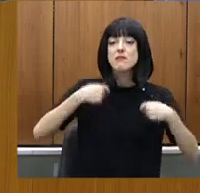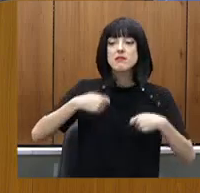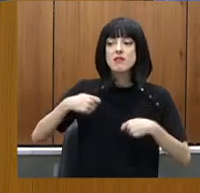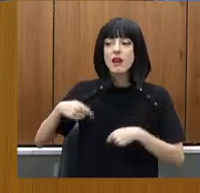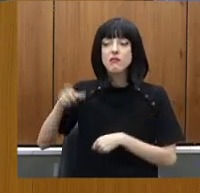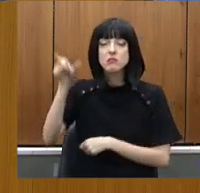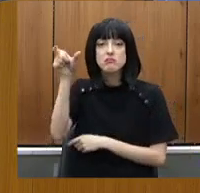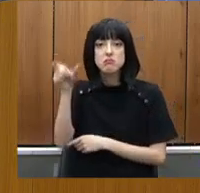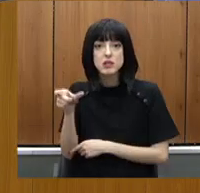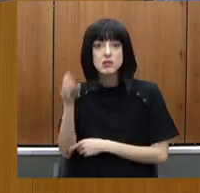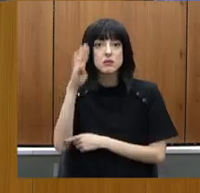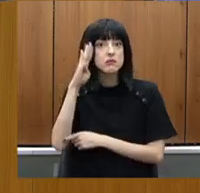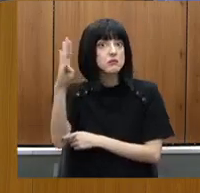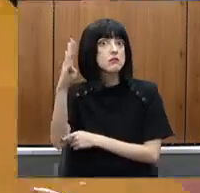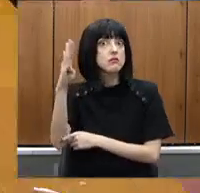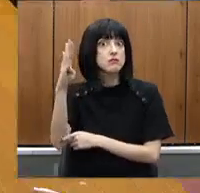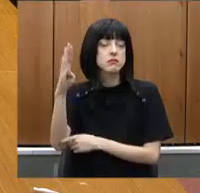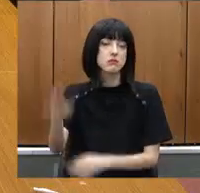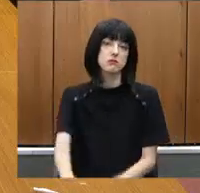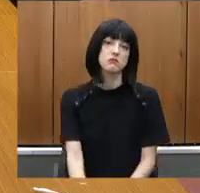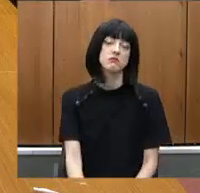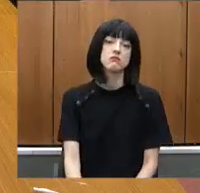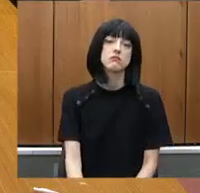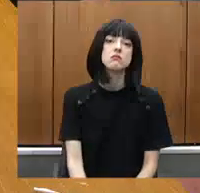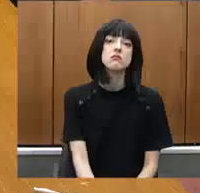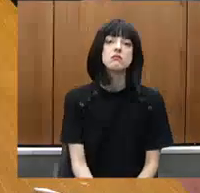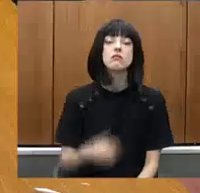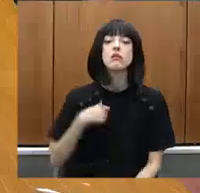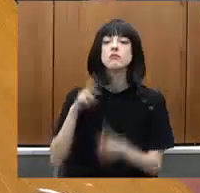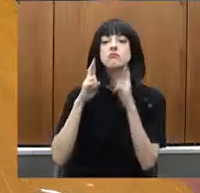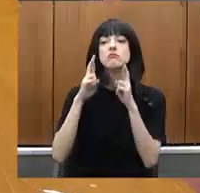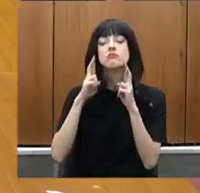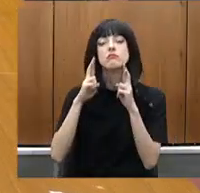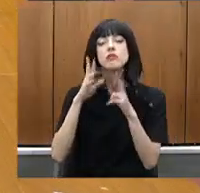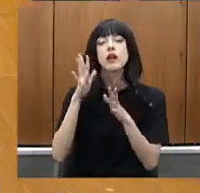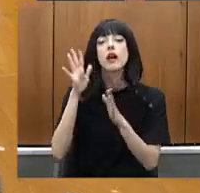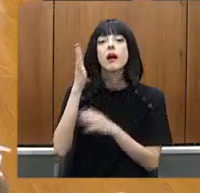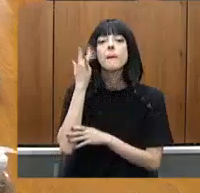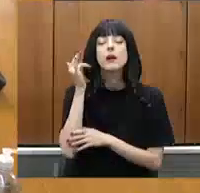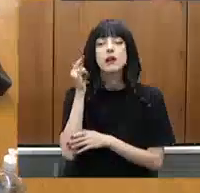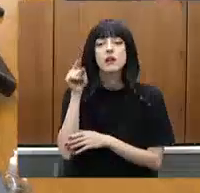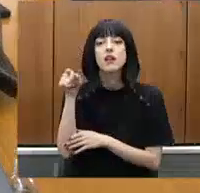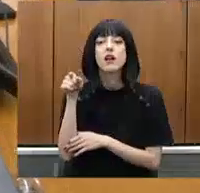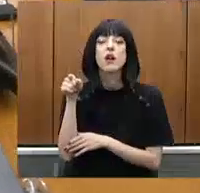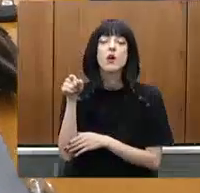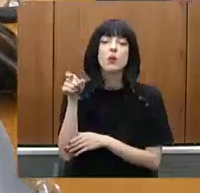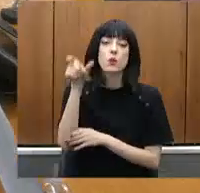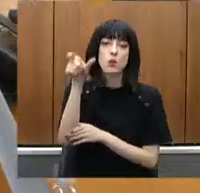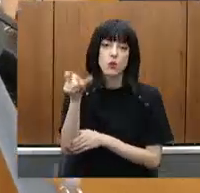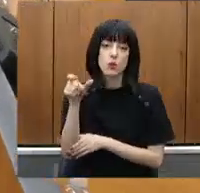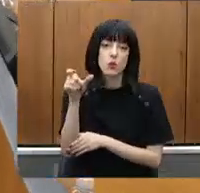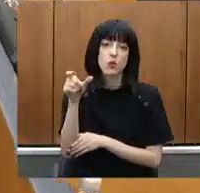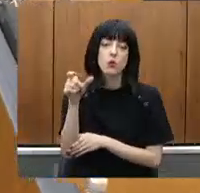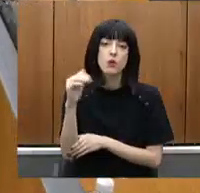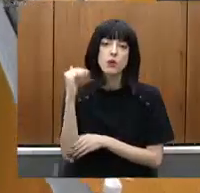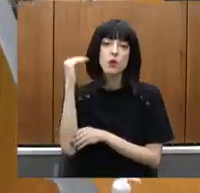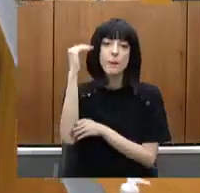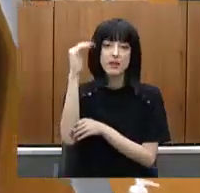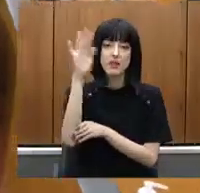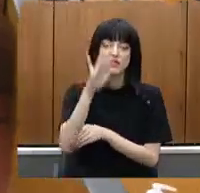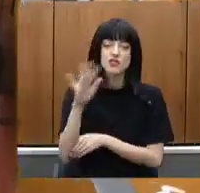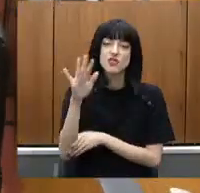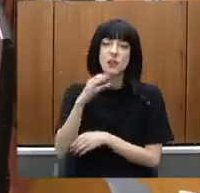até amanhã o comandante pode prorrogar esse edital do da convocação do cfsd